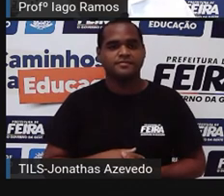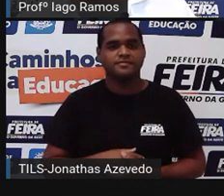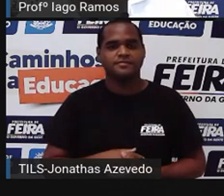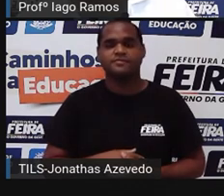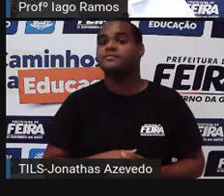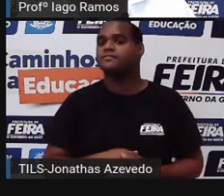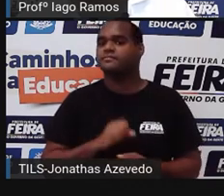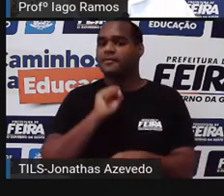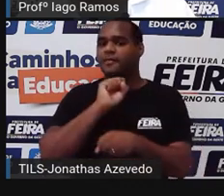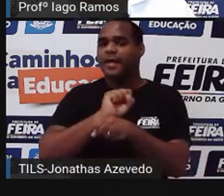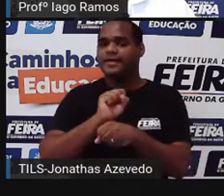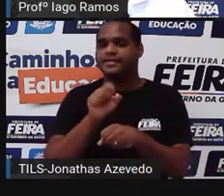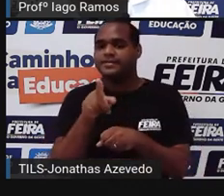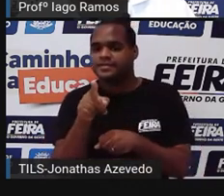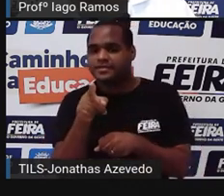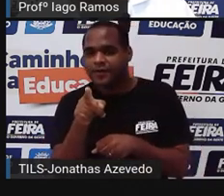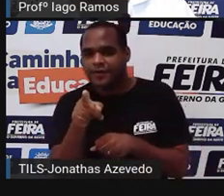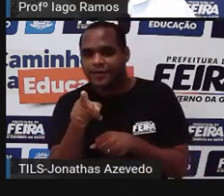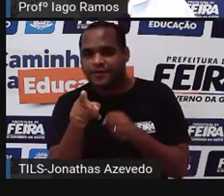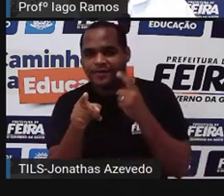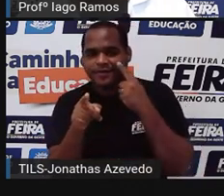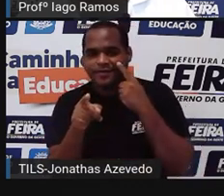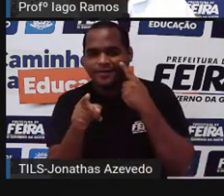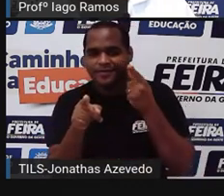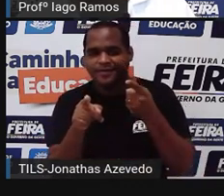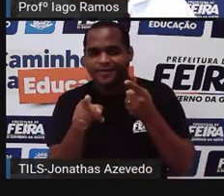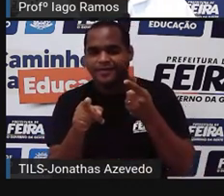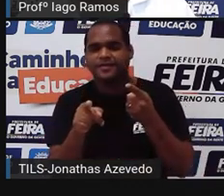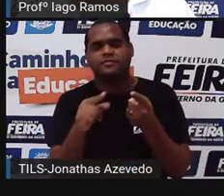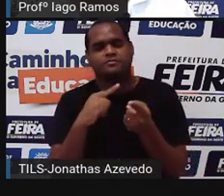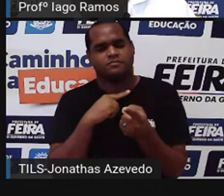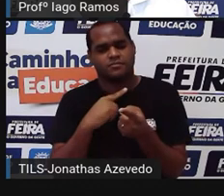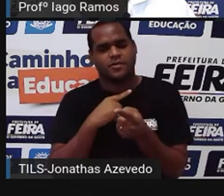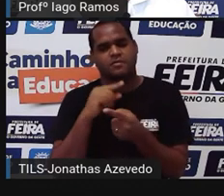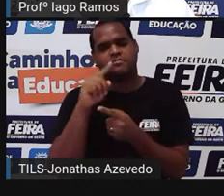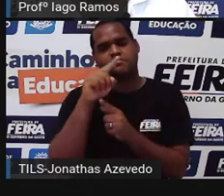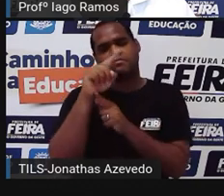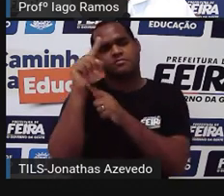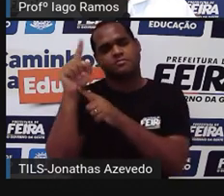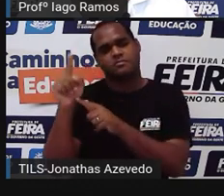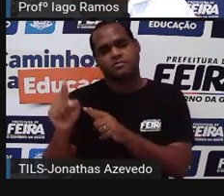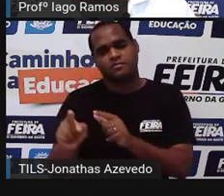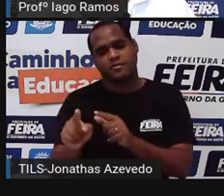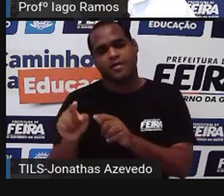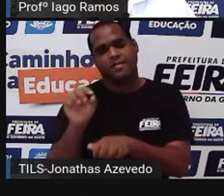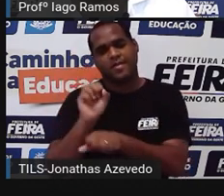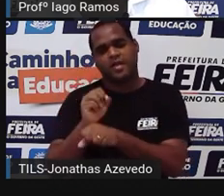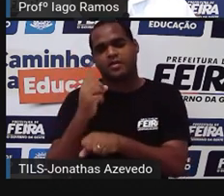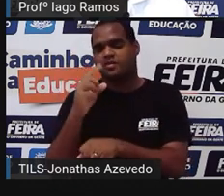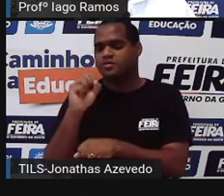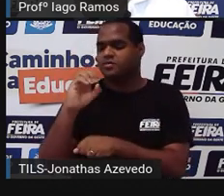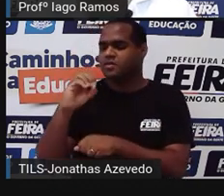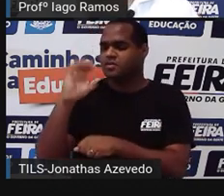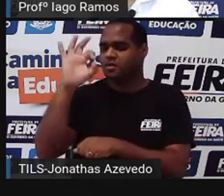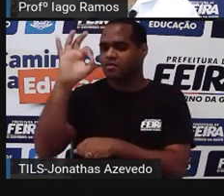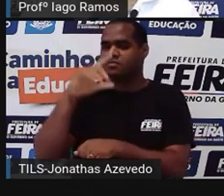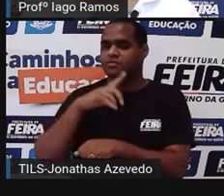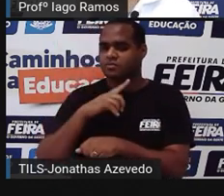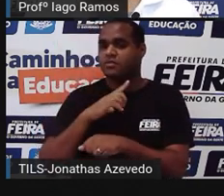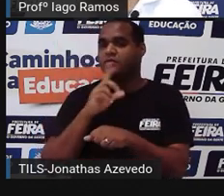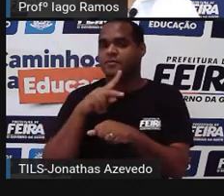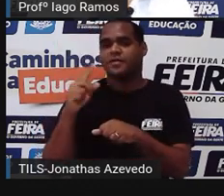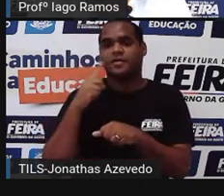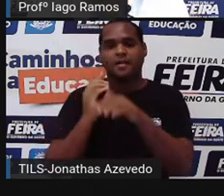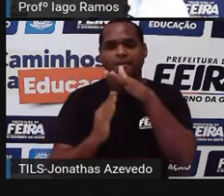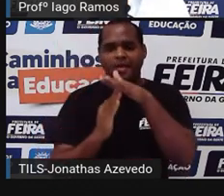quando eu paro aqui ó eu tenho um giro de 180 então Professor só